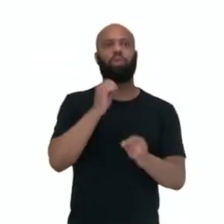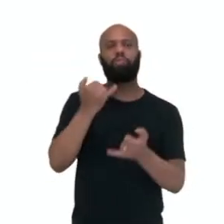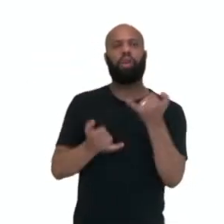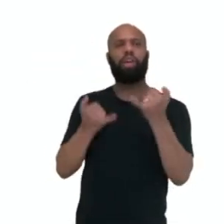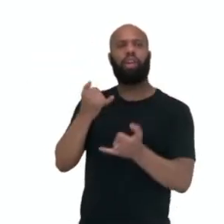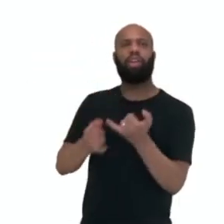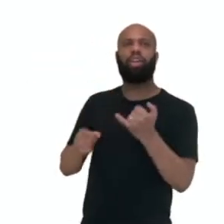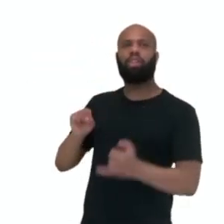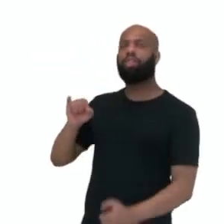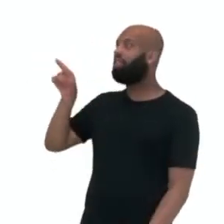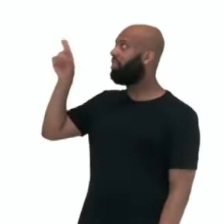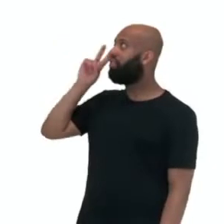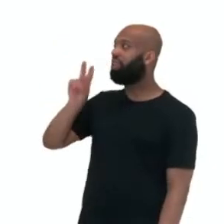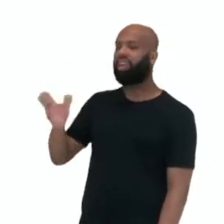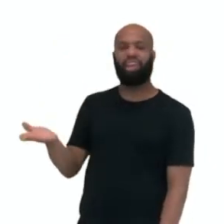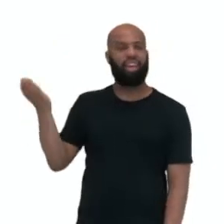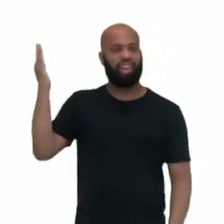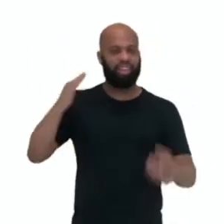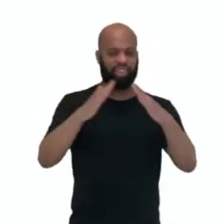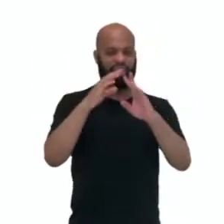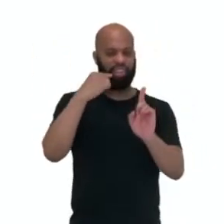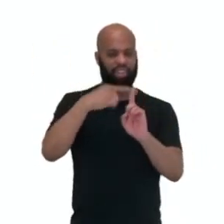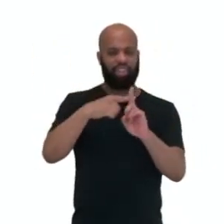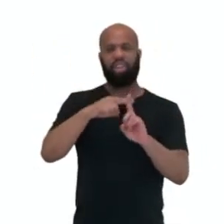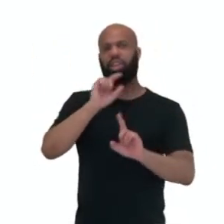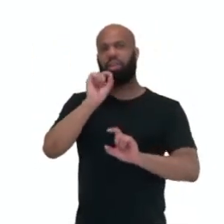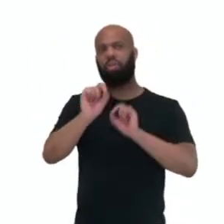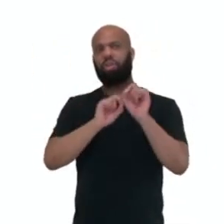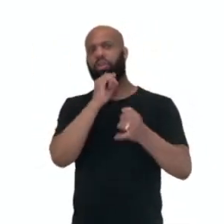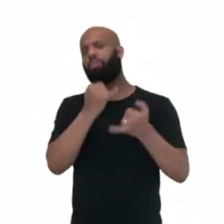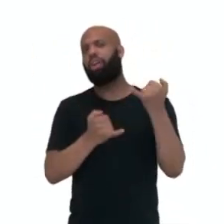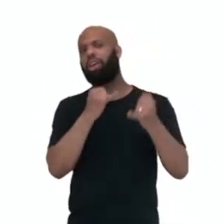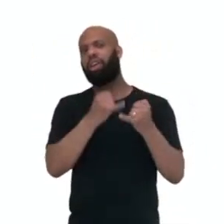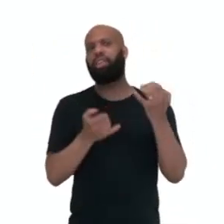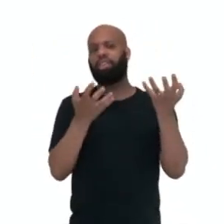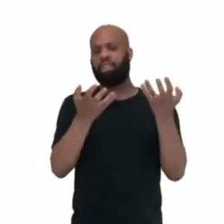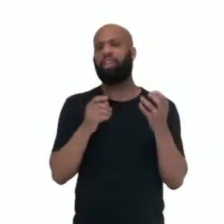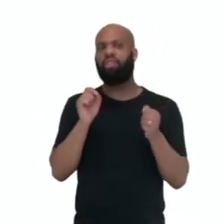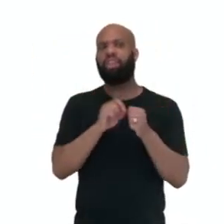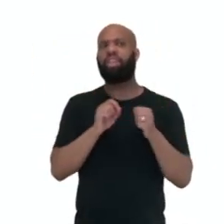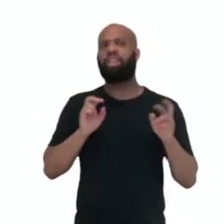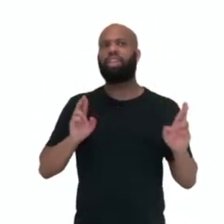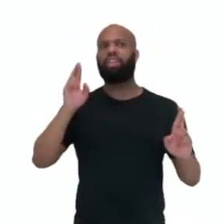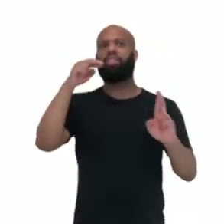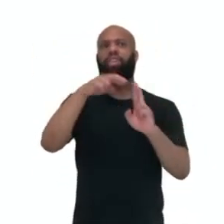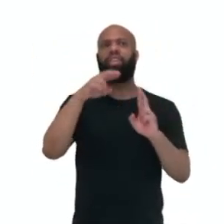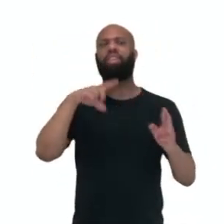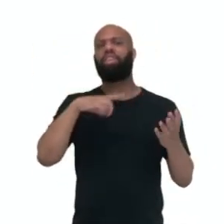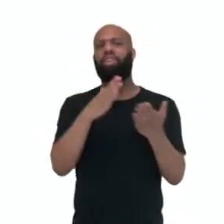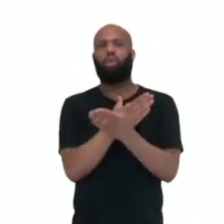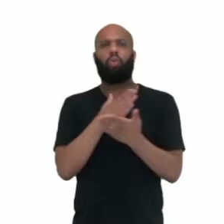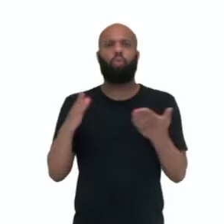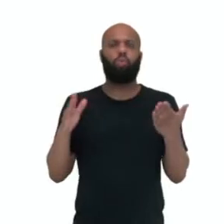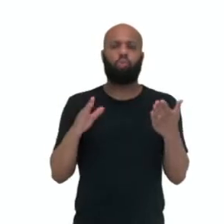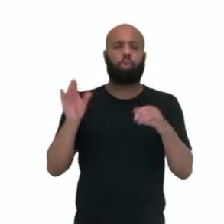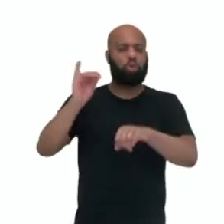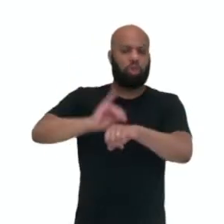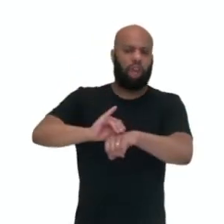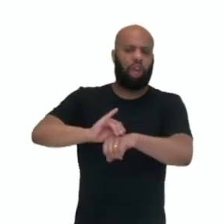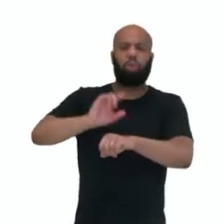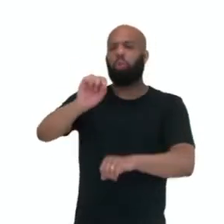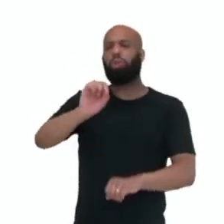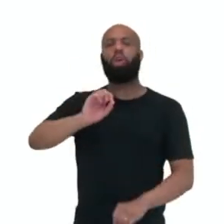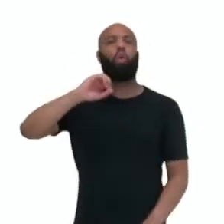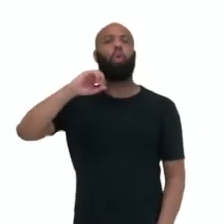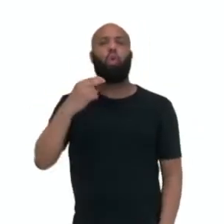você olha esta catedral? Será que ela tem a ideia de nos lembrar alguma coisa, algum objeto, algum artefato?